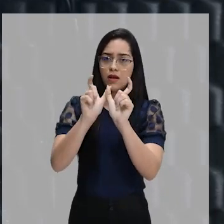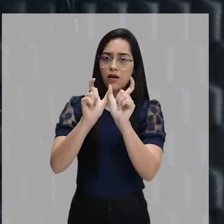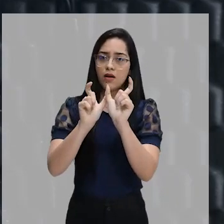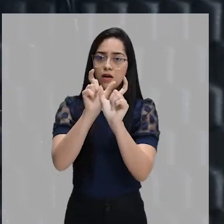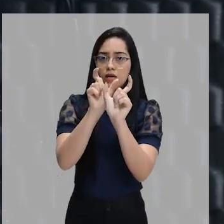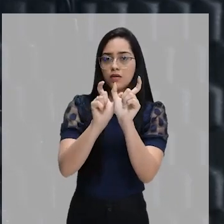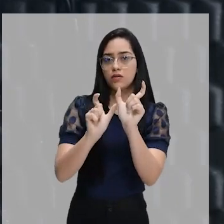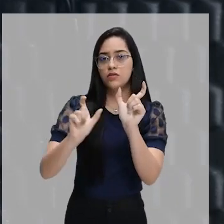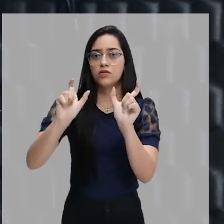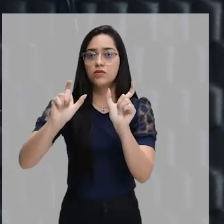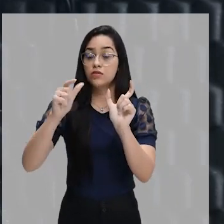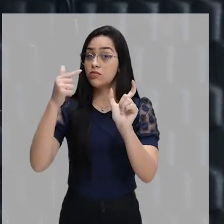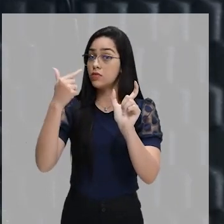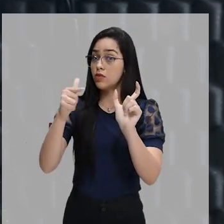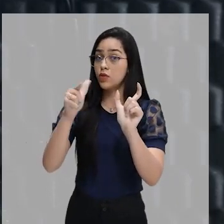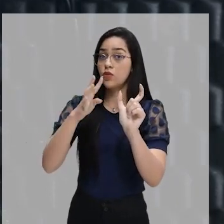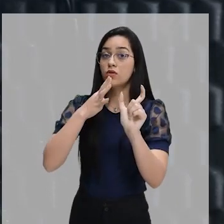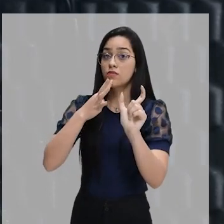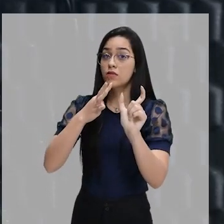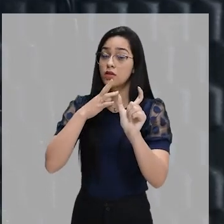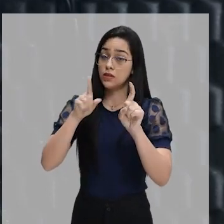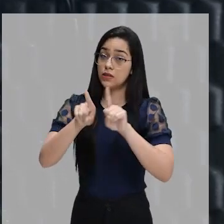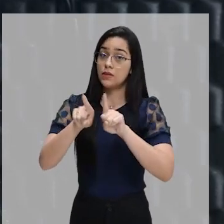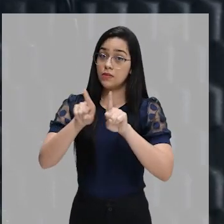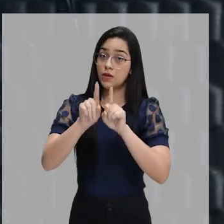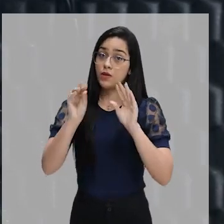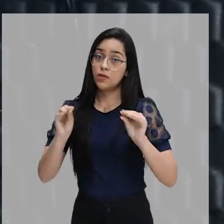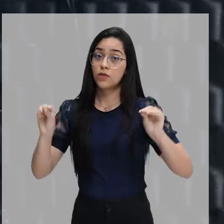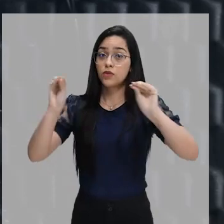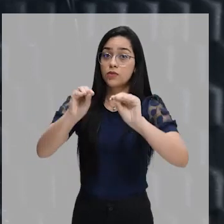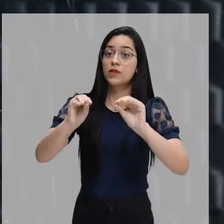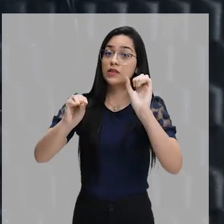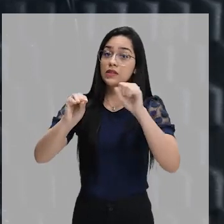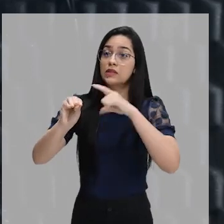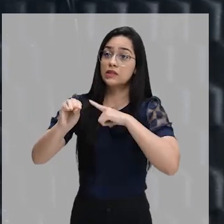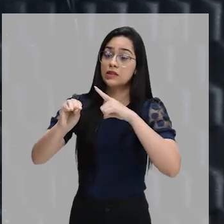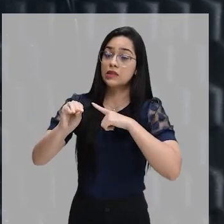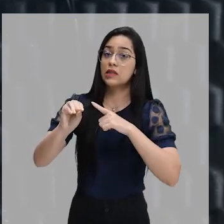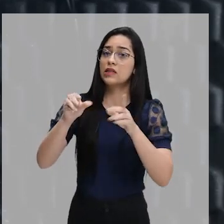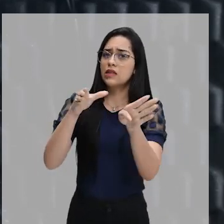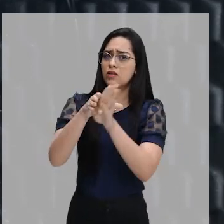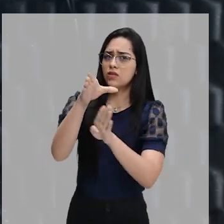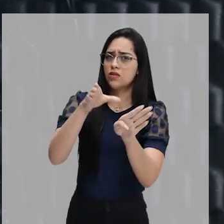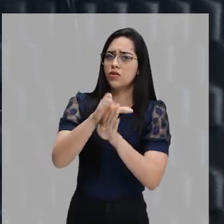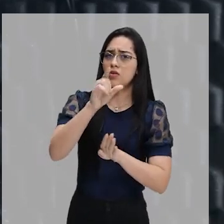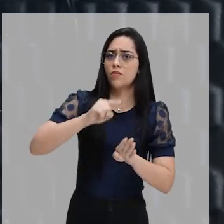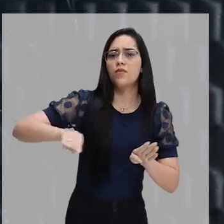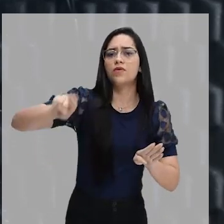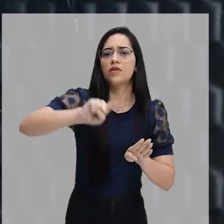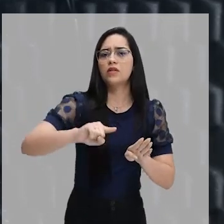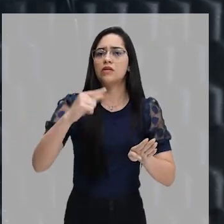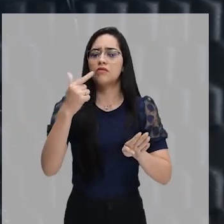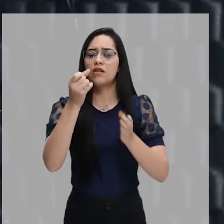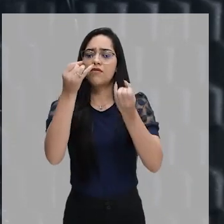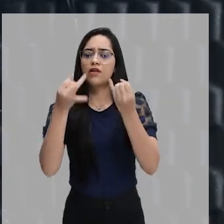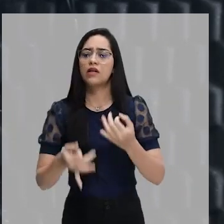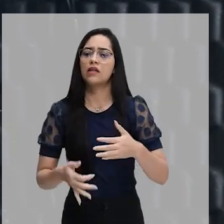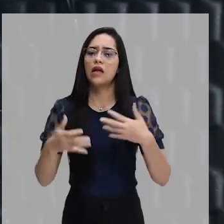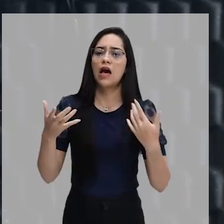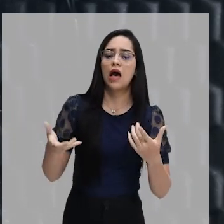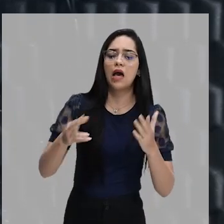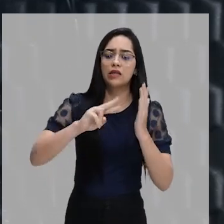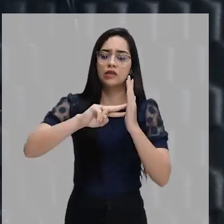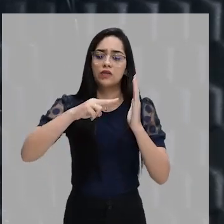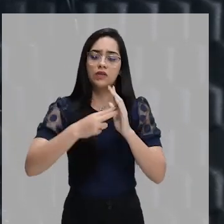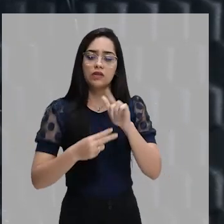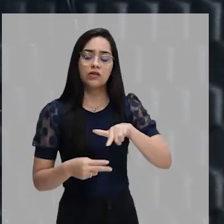você não tenha conhecimento. Inclusive, eu vou deixar essa dica para vocês, tá? Não vou ficar falando, isso aqui